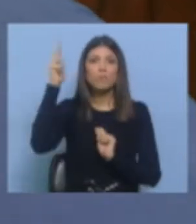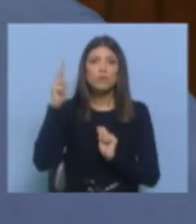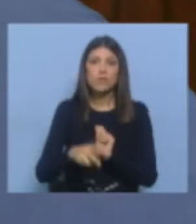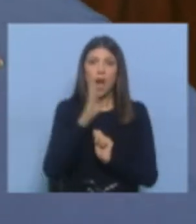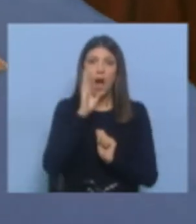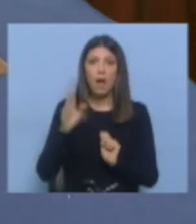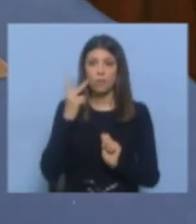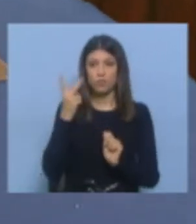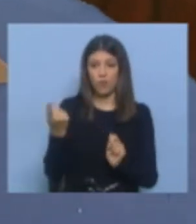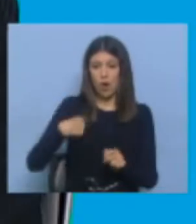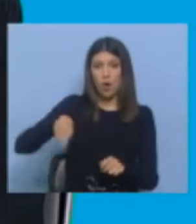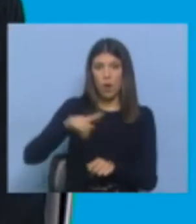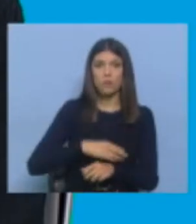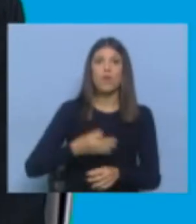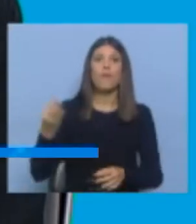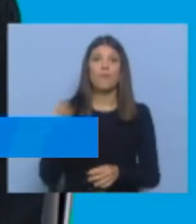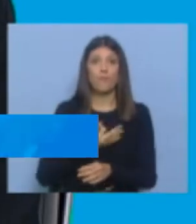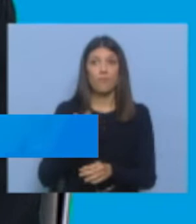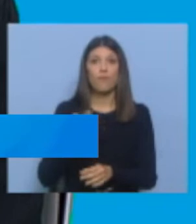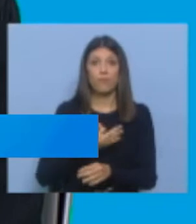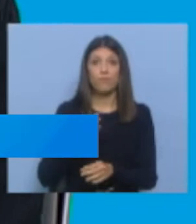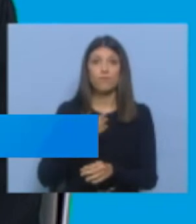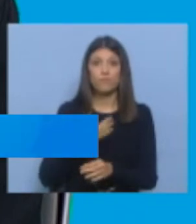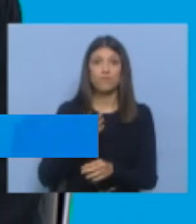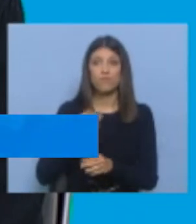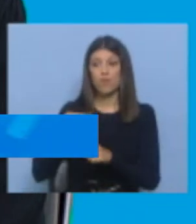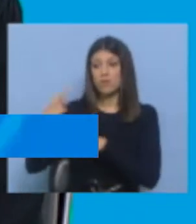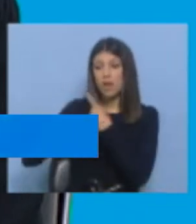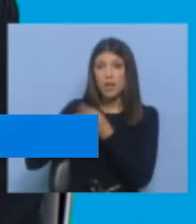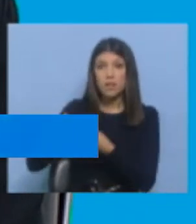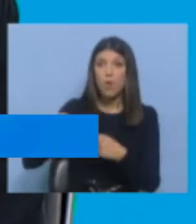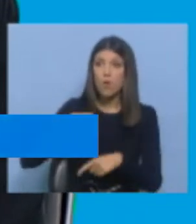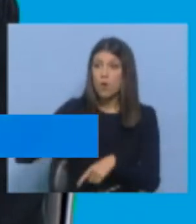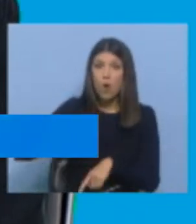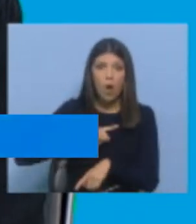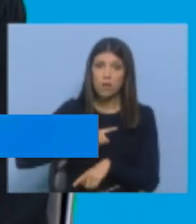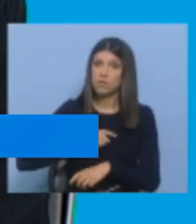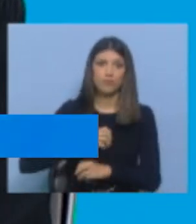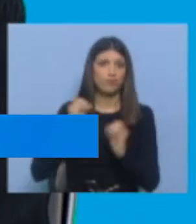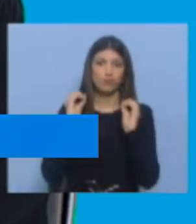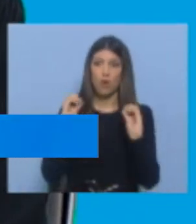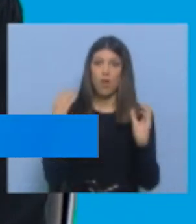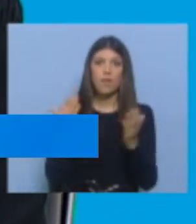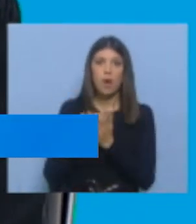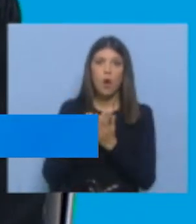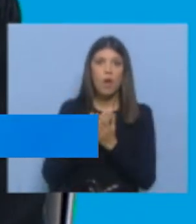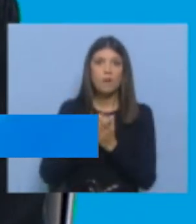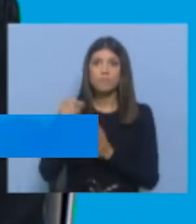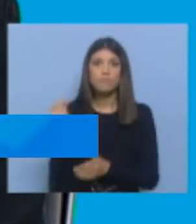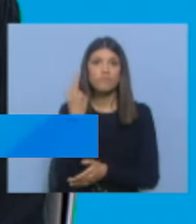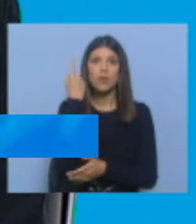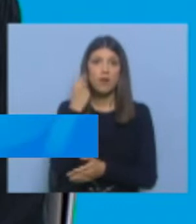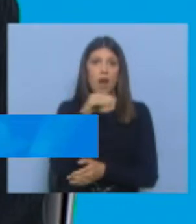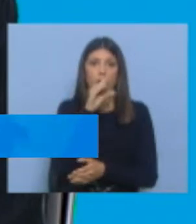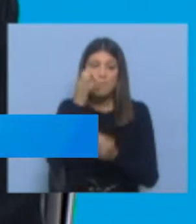vida. Pelo menos na nossa geração, Exato. Não é? Talvez os nossos pais tenham memória de algumas coisas que mudaram também